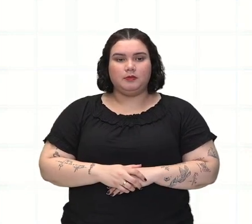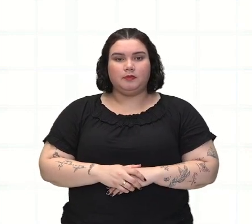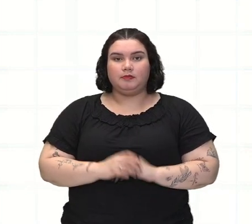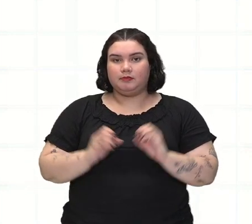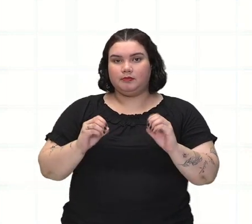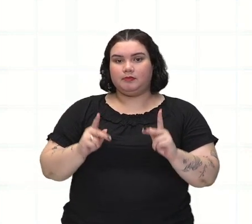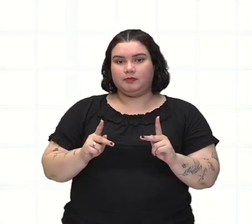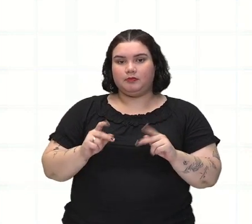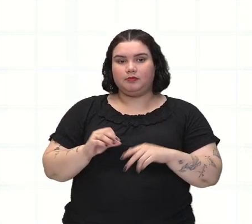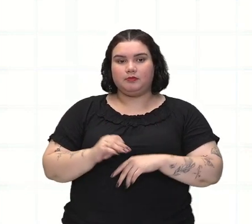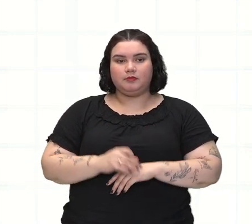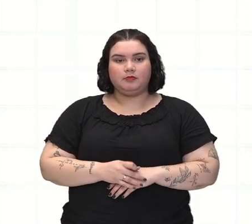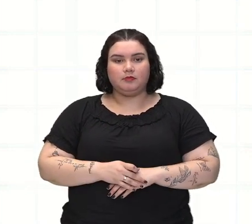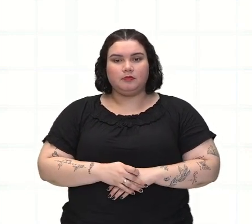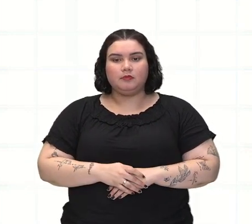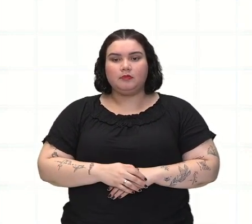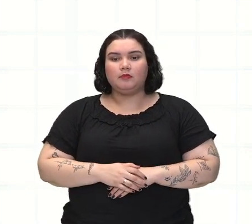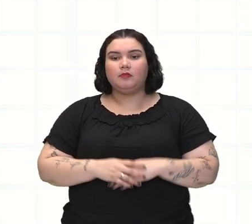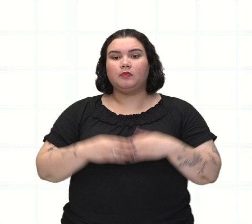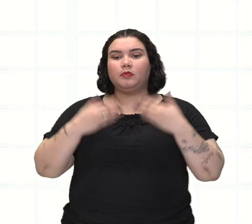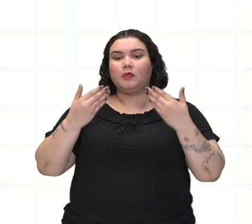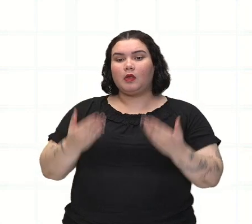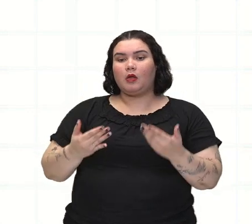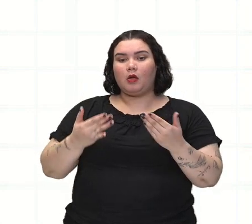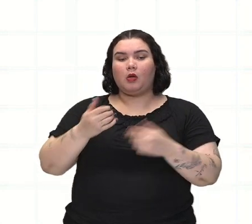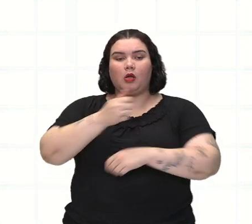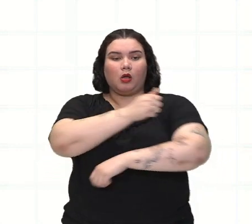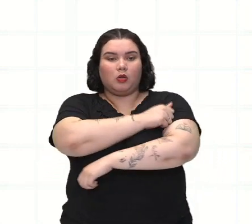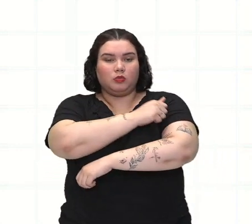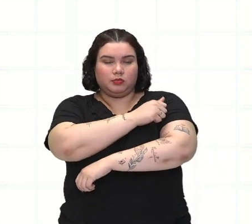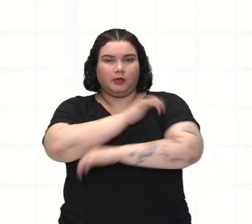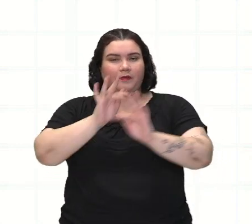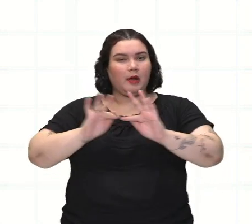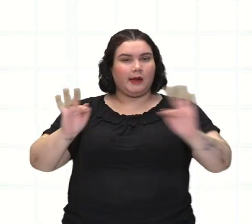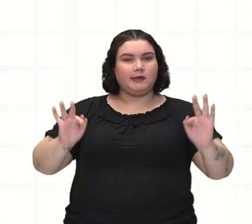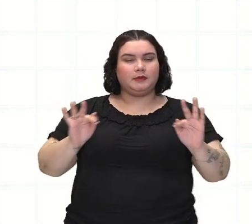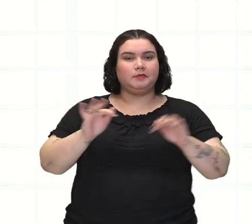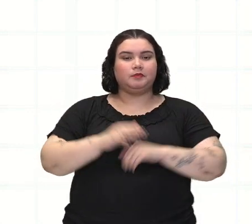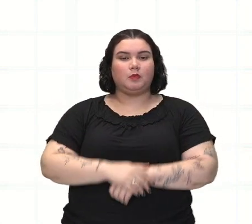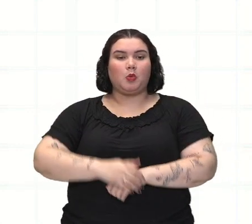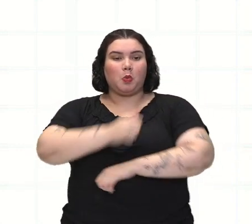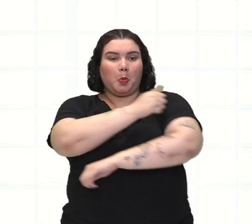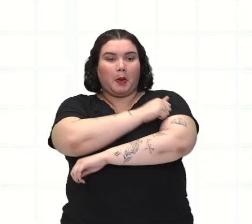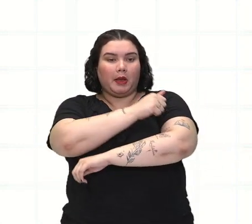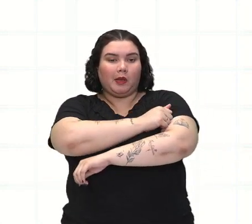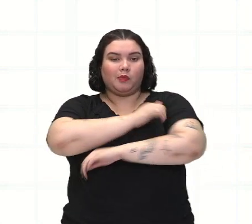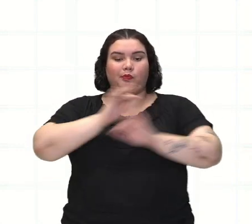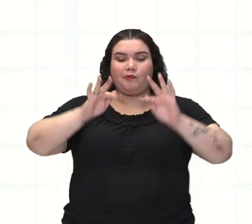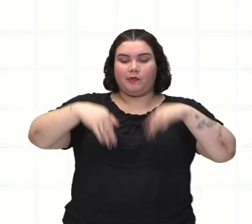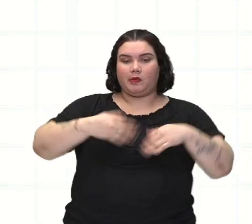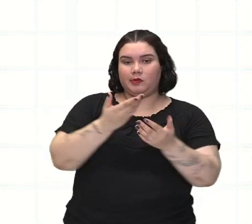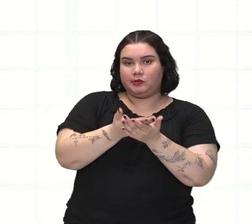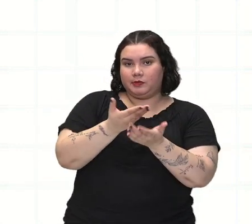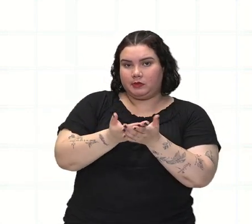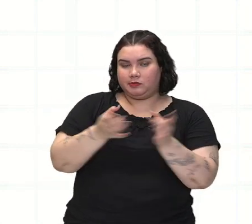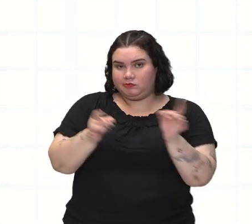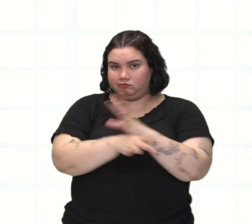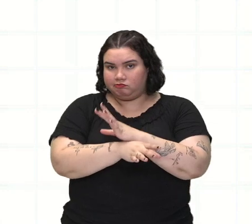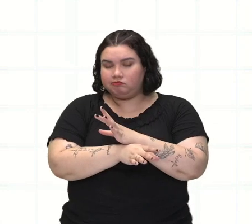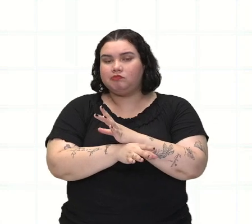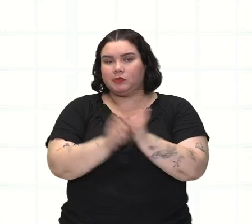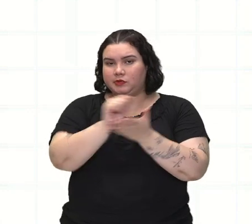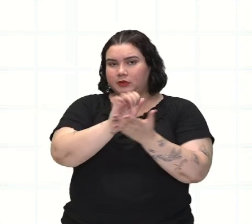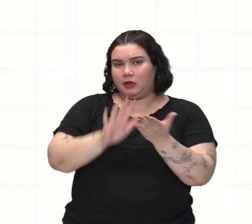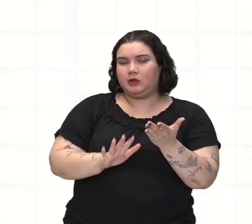Tá? Os alunos terminaram a atividade é período simples, porque